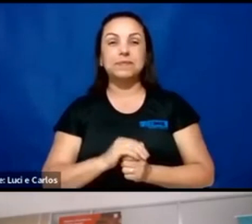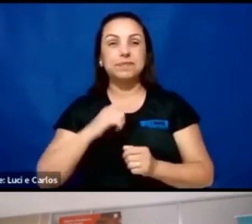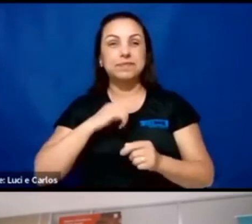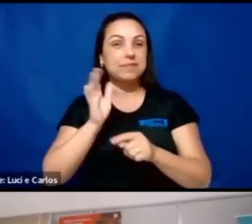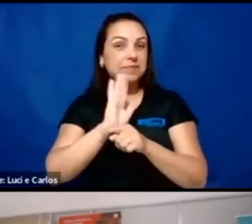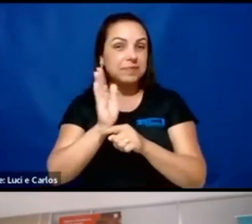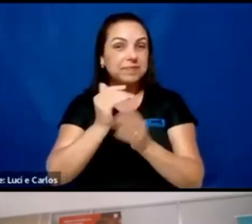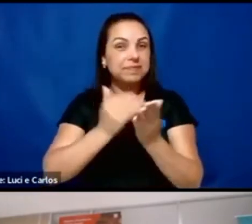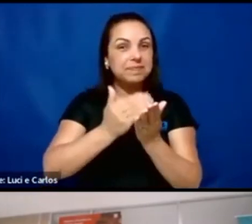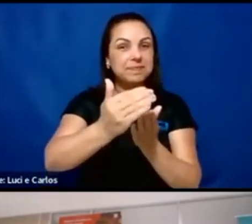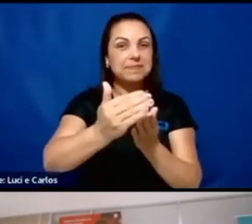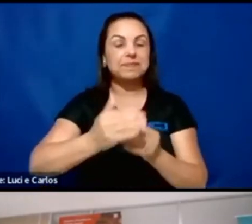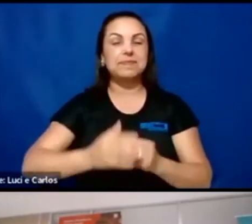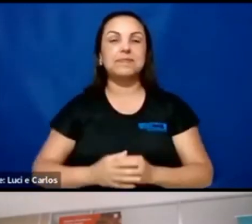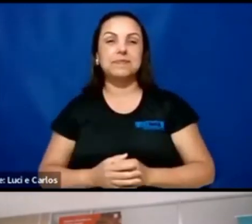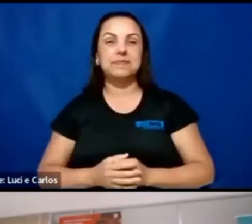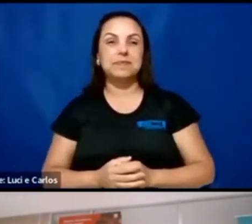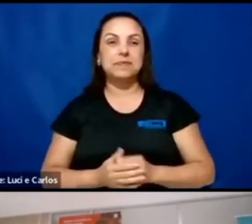introdutório.